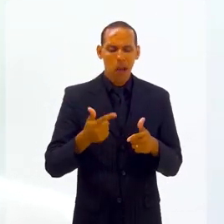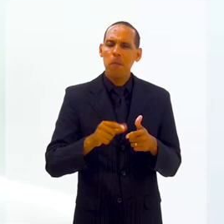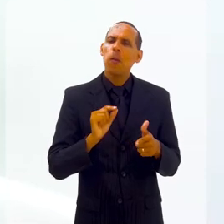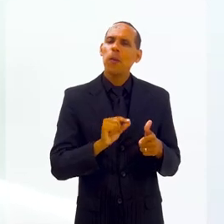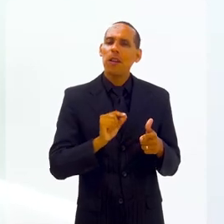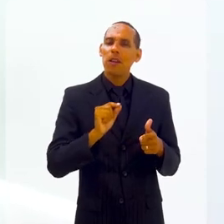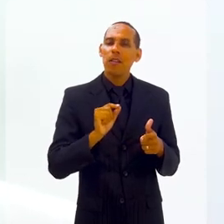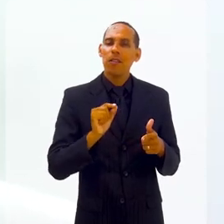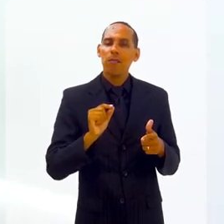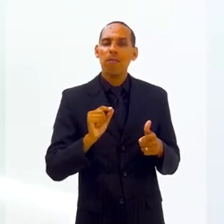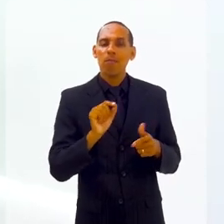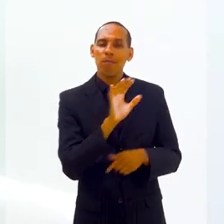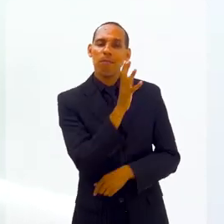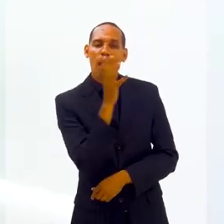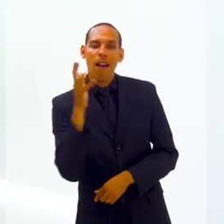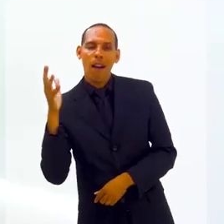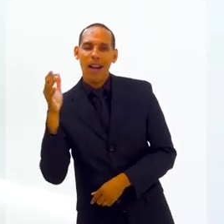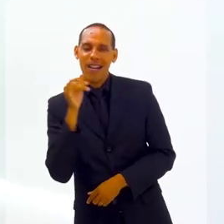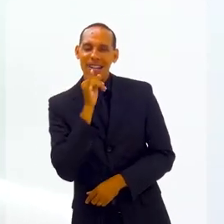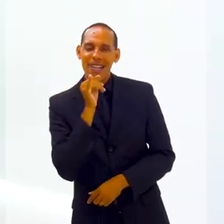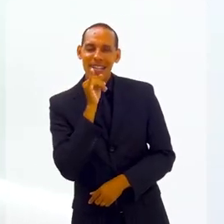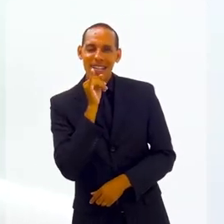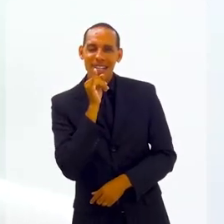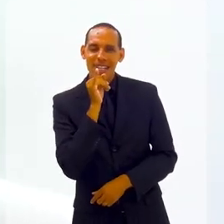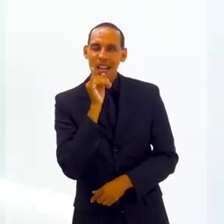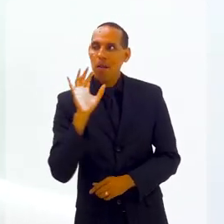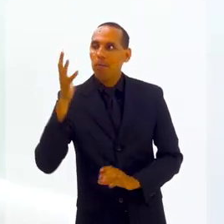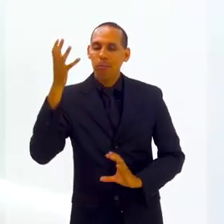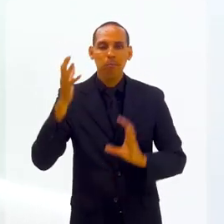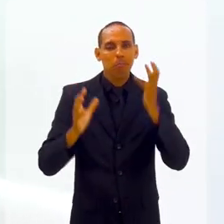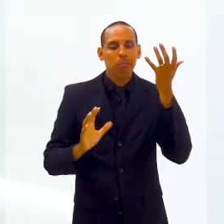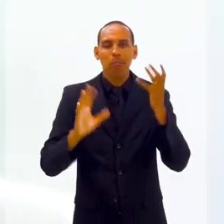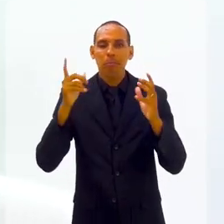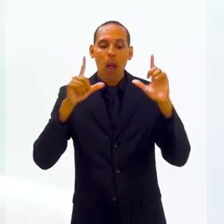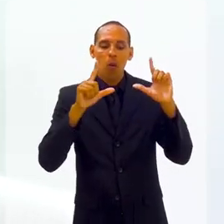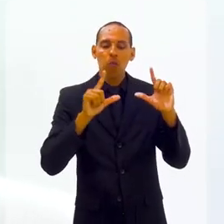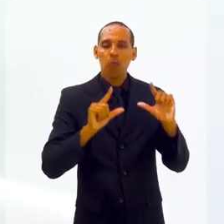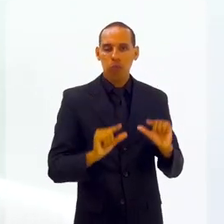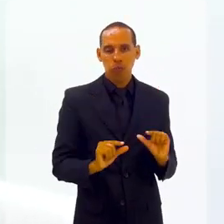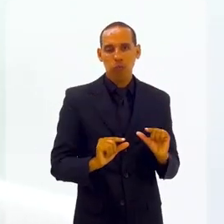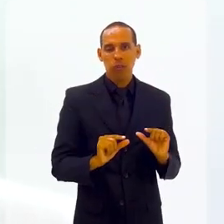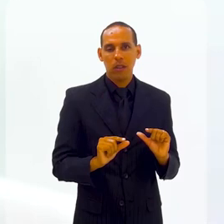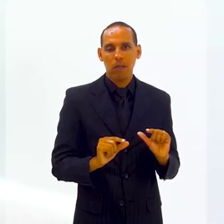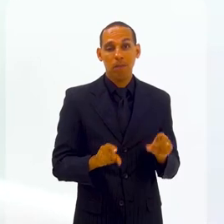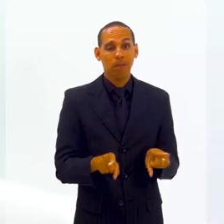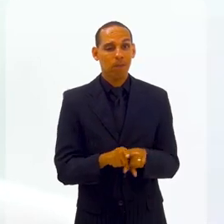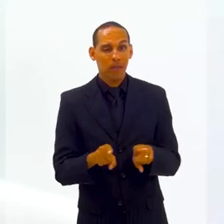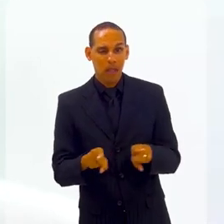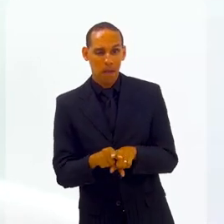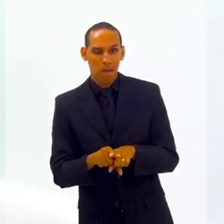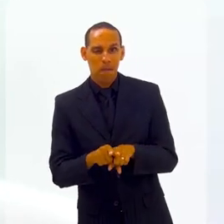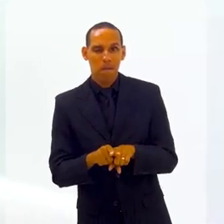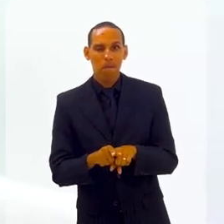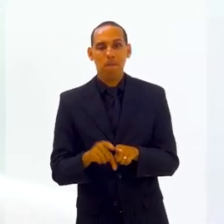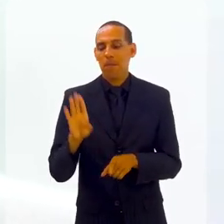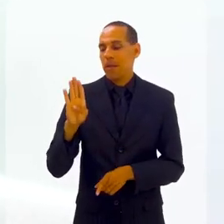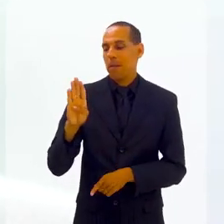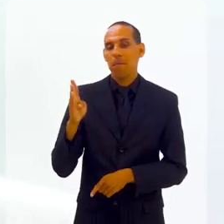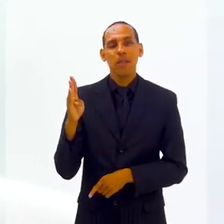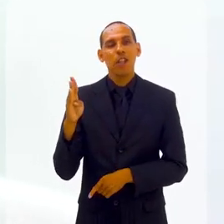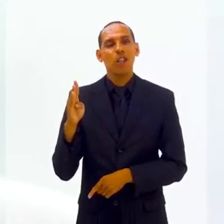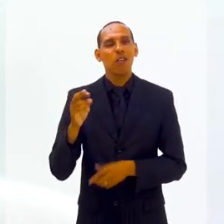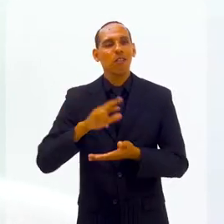também ambientais tais como a mitigação dos efeitos das mudanças climáticas o enriquecimento da